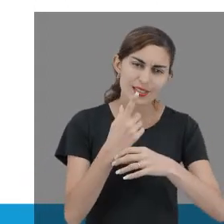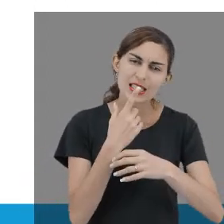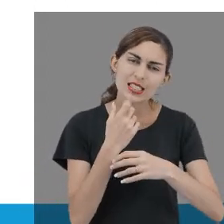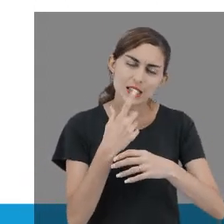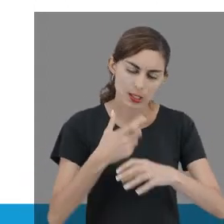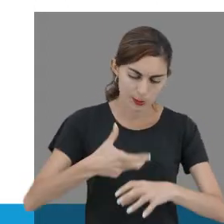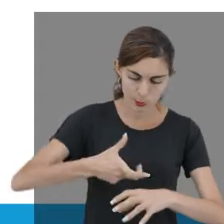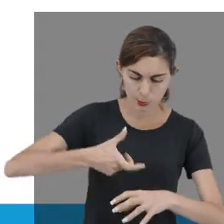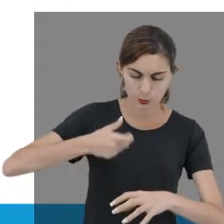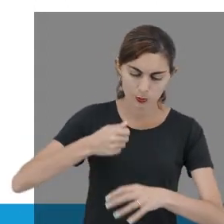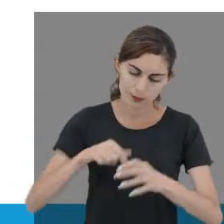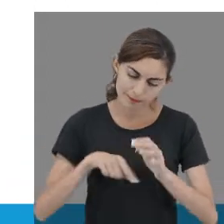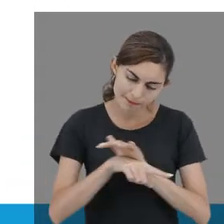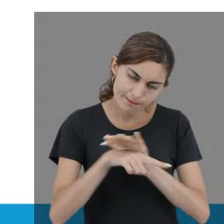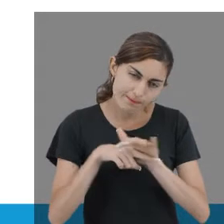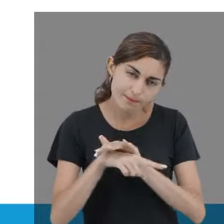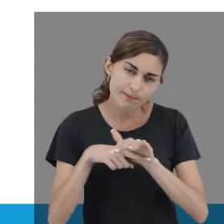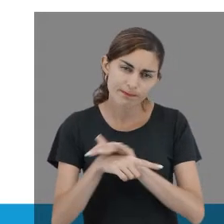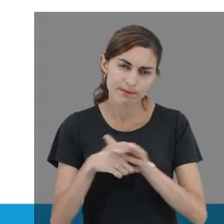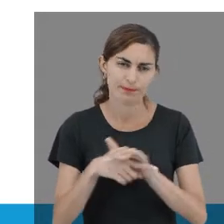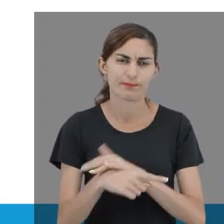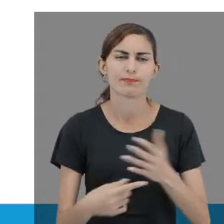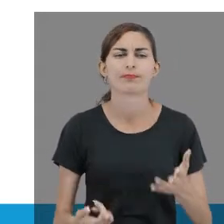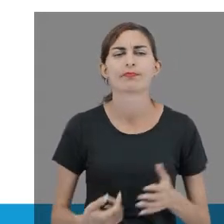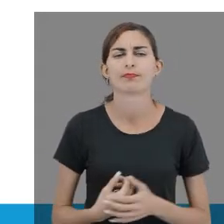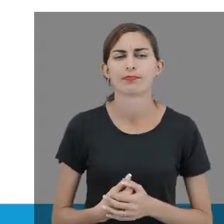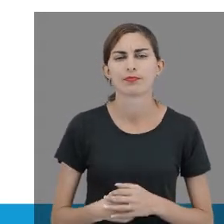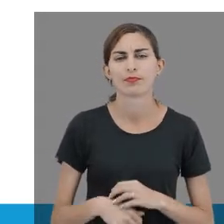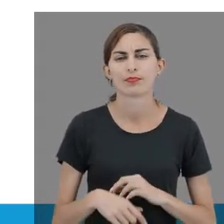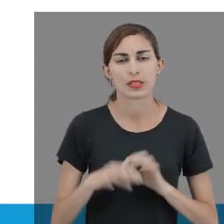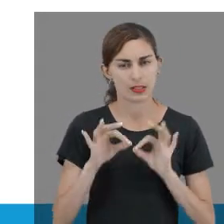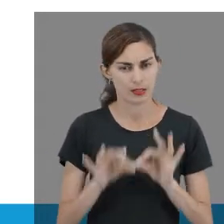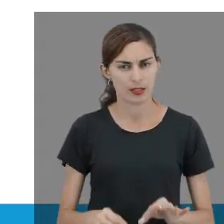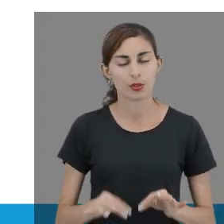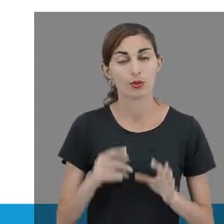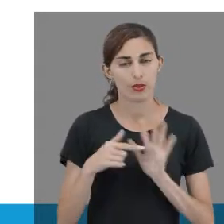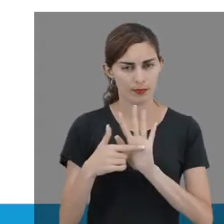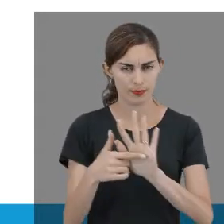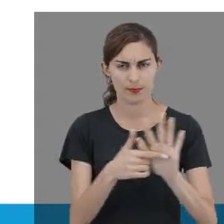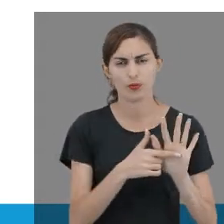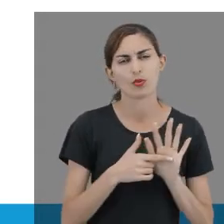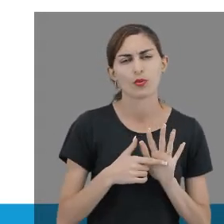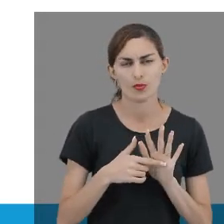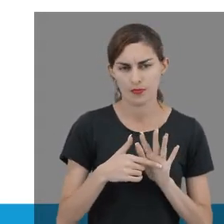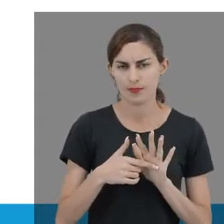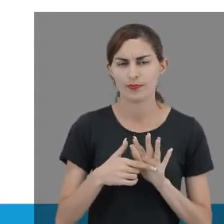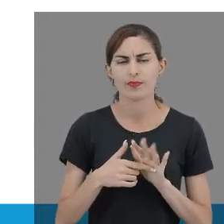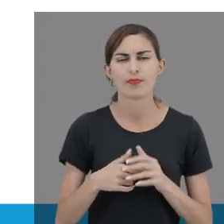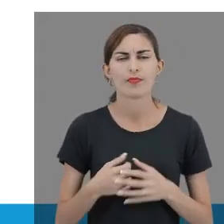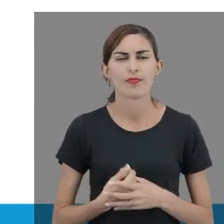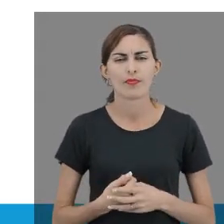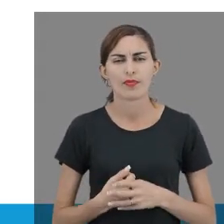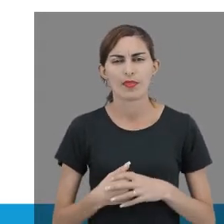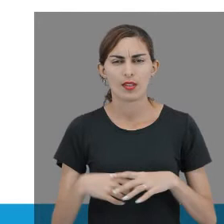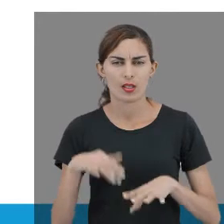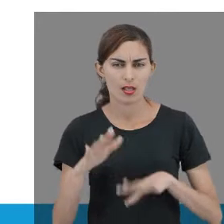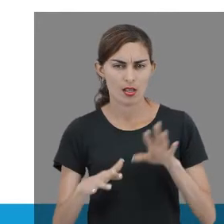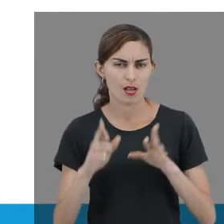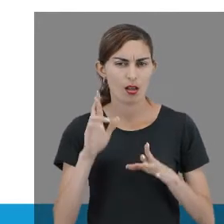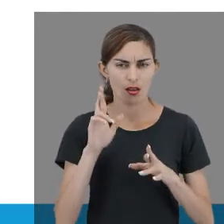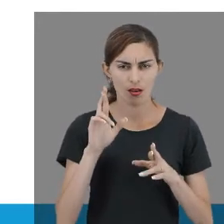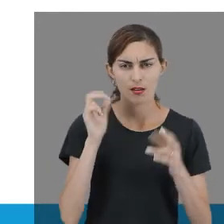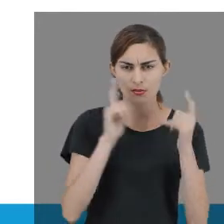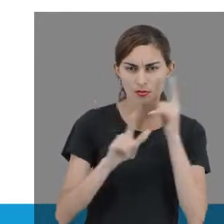em amostras colhidas na gestação ou até 48 horas após o parto. Certo? Aqui, nesse